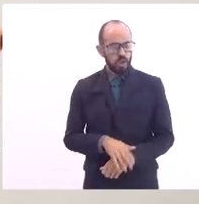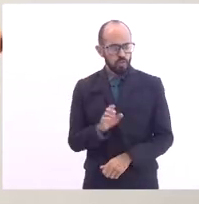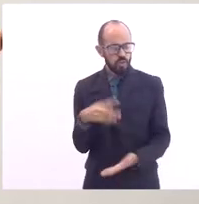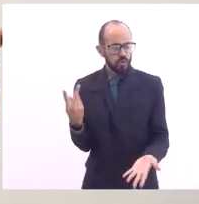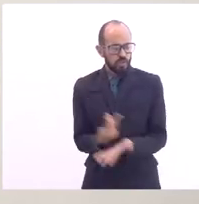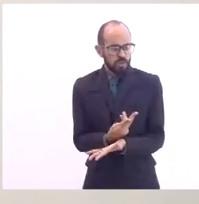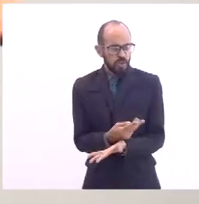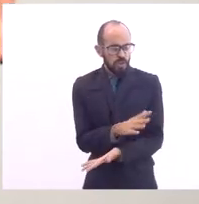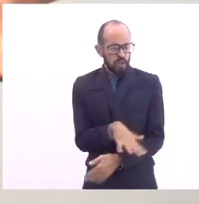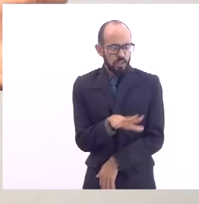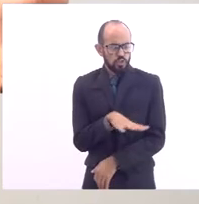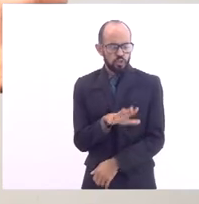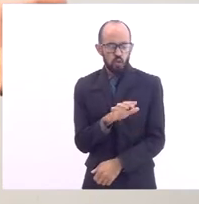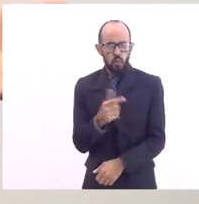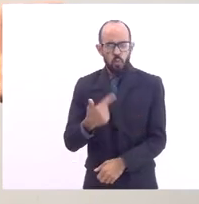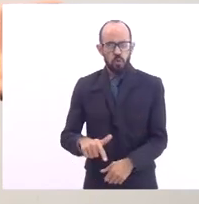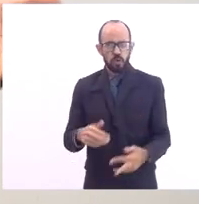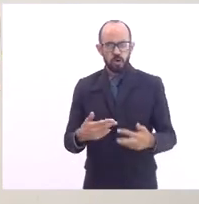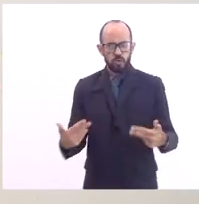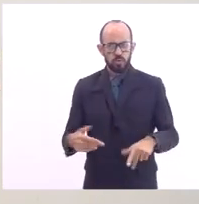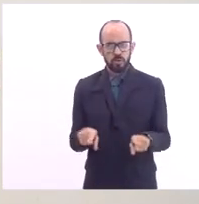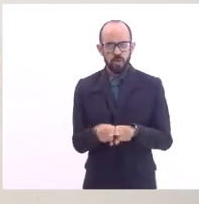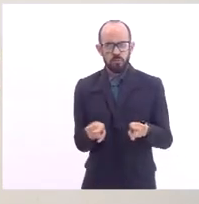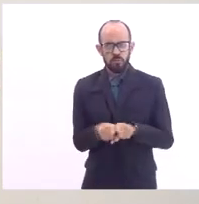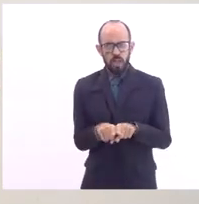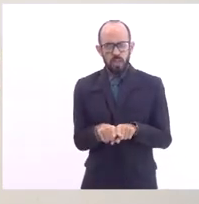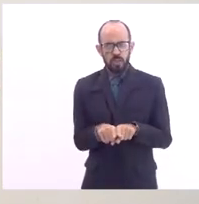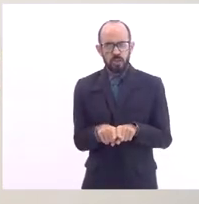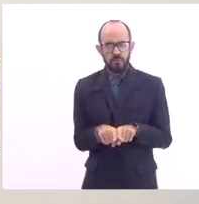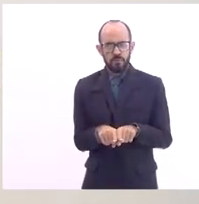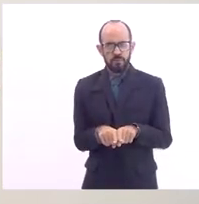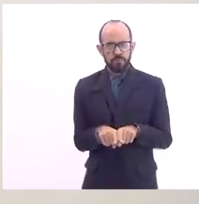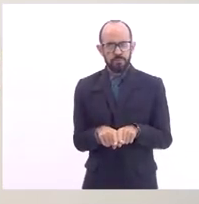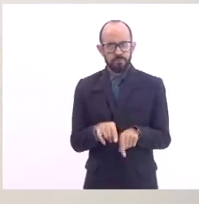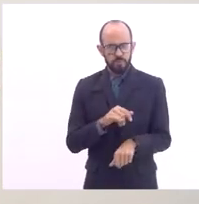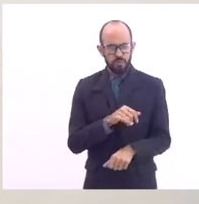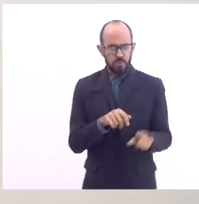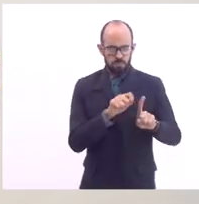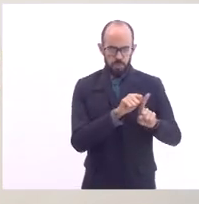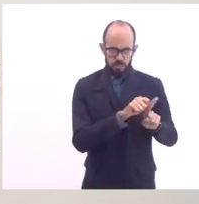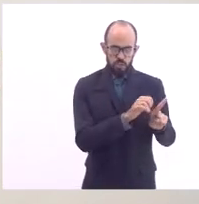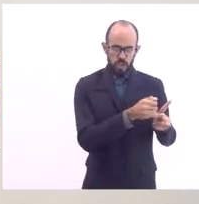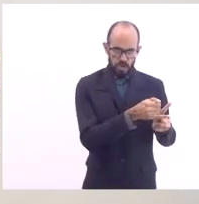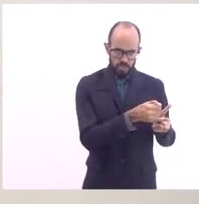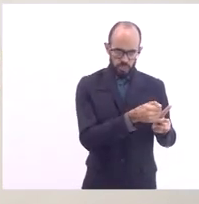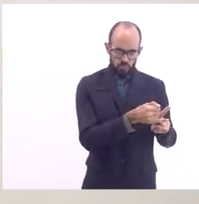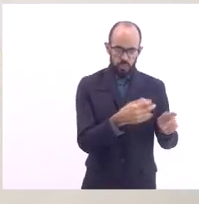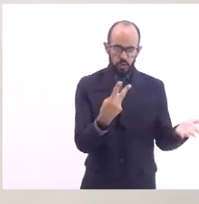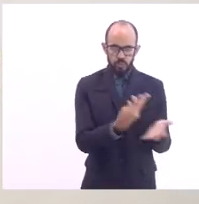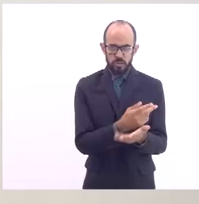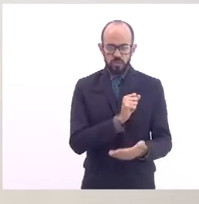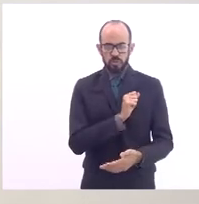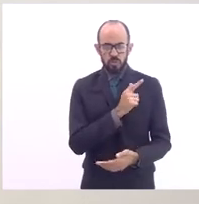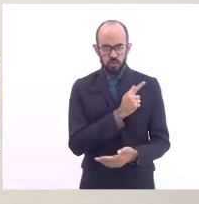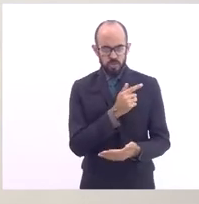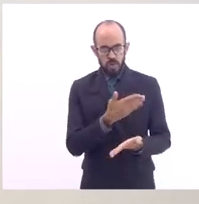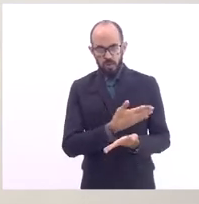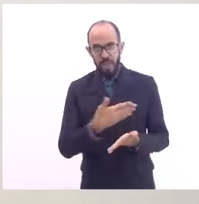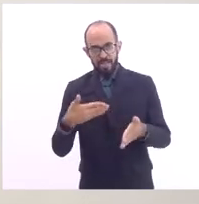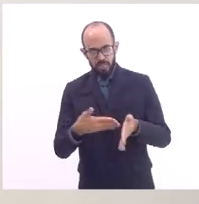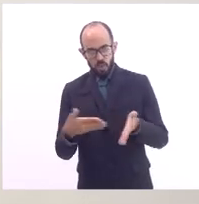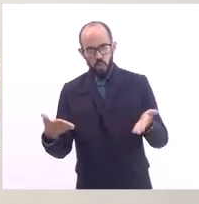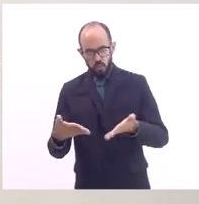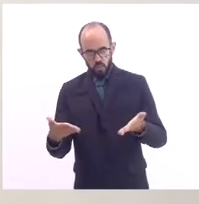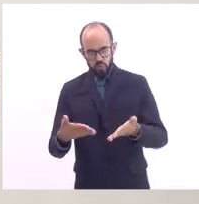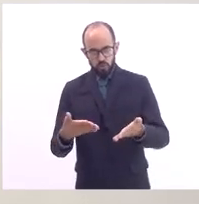região. Outra questão também, de janeiro para cá, o que vem acontecendo em São Gonçalo é coisa assim, inacreditável, as